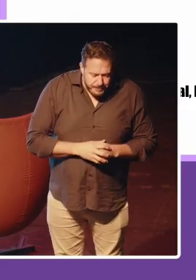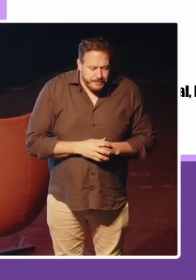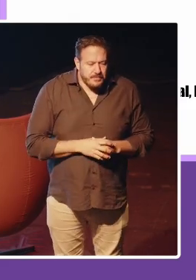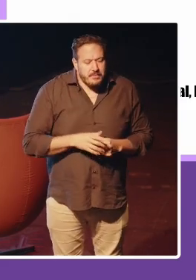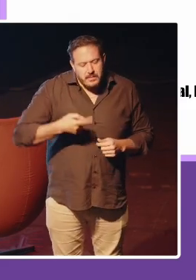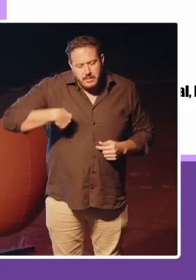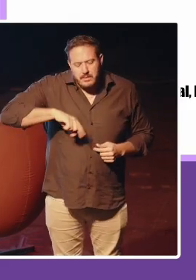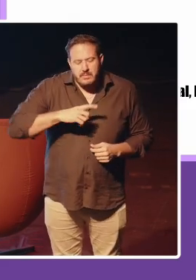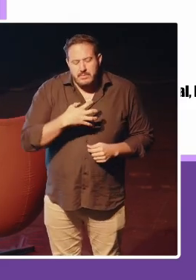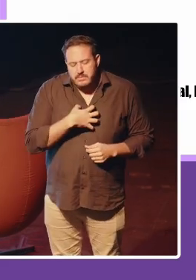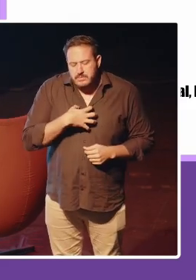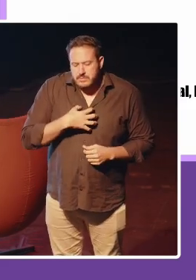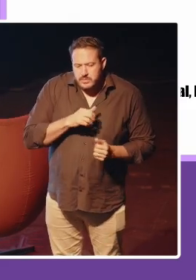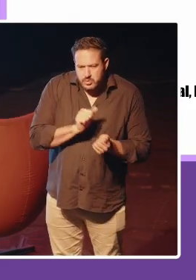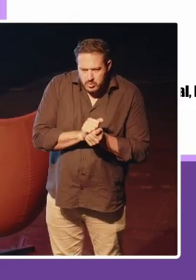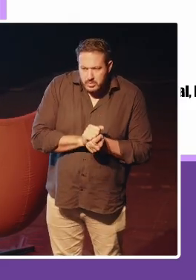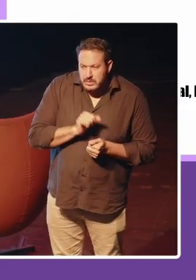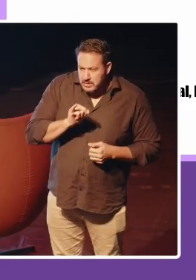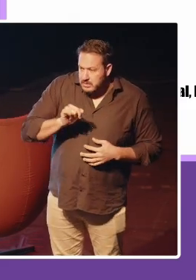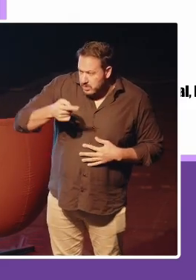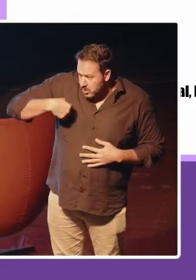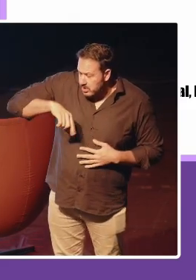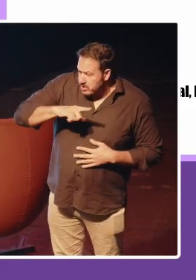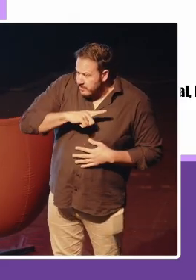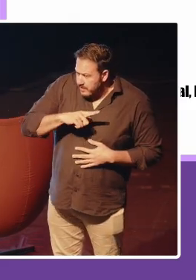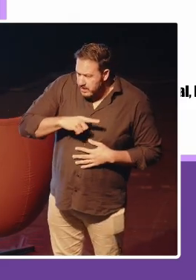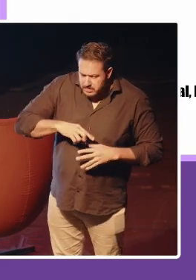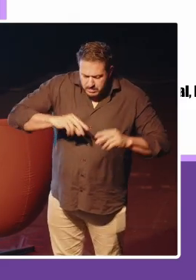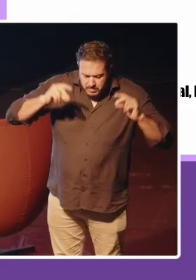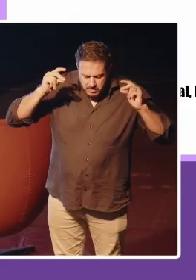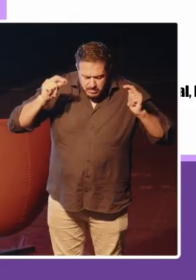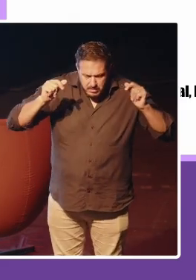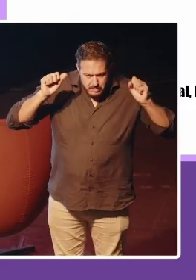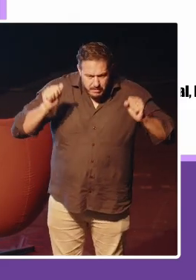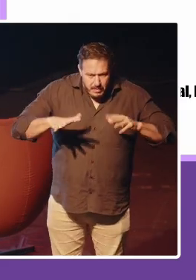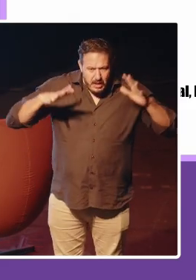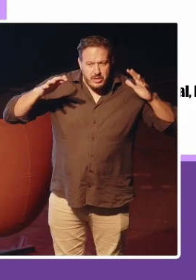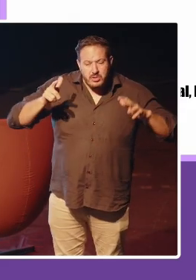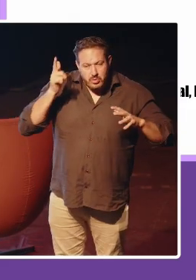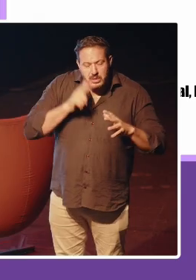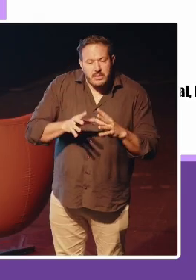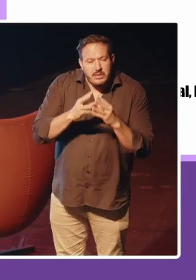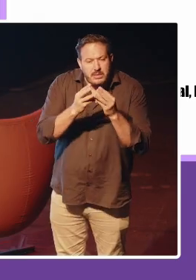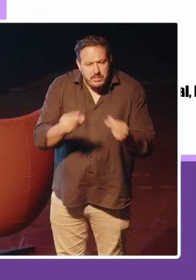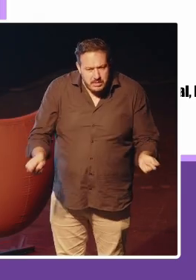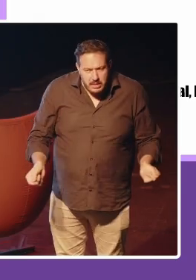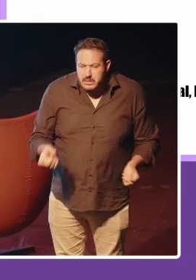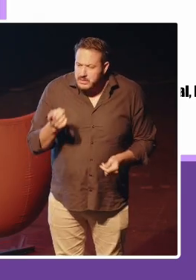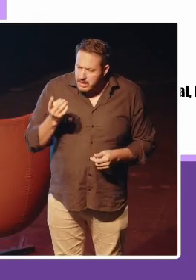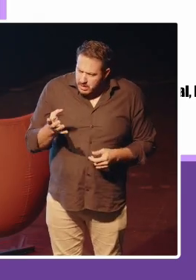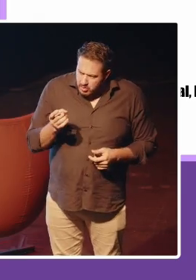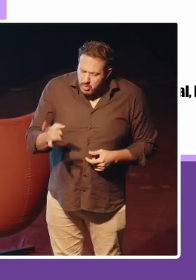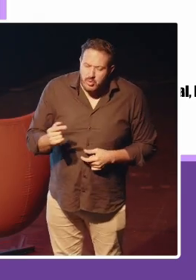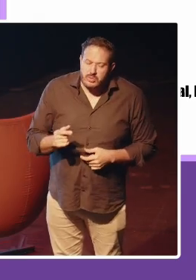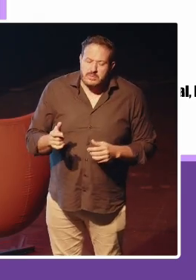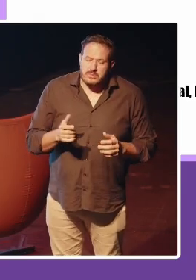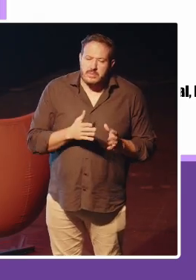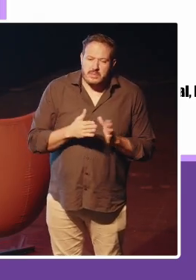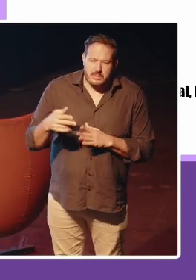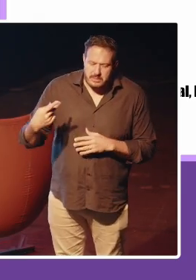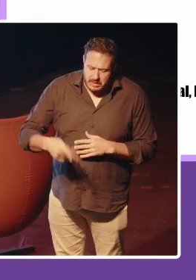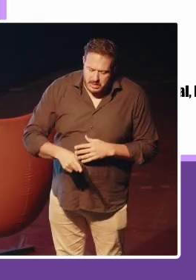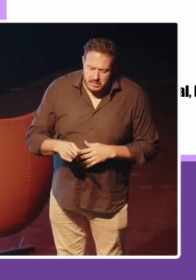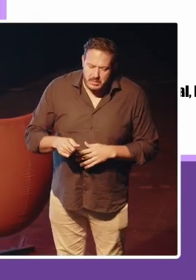Juntos, esses fatores, se nós tivéssemos uma varinha mágica que conseguisse eliminar esses 14 fatores da face da Terra,